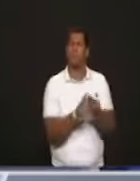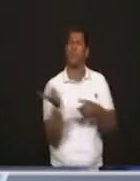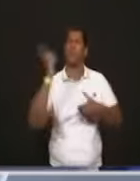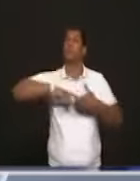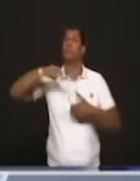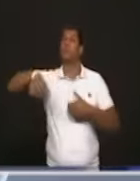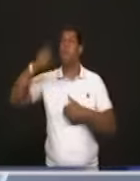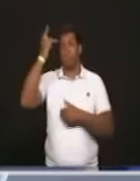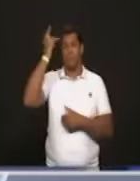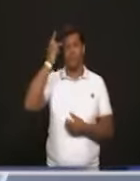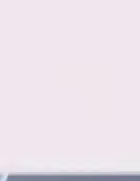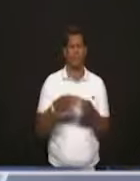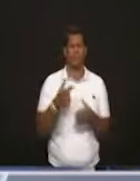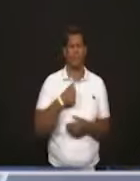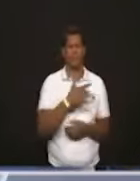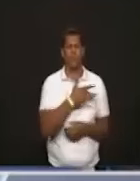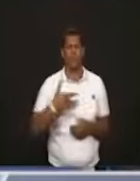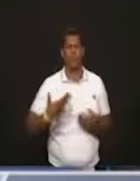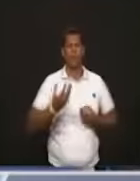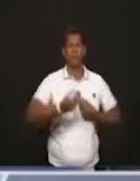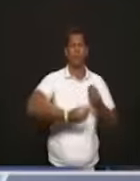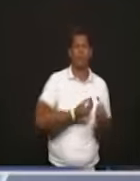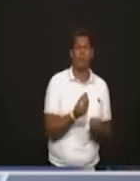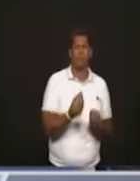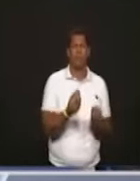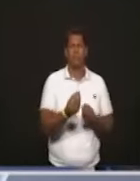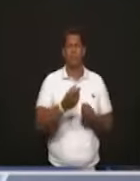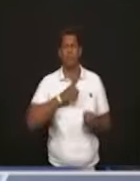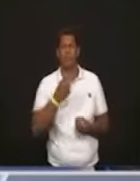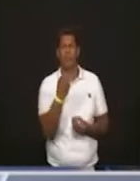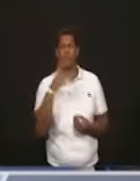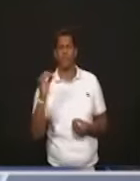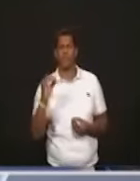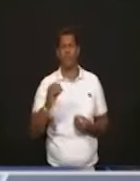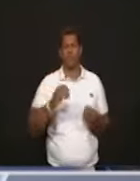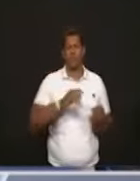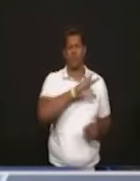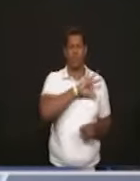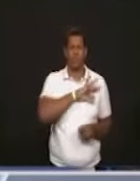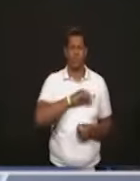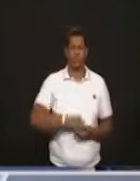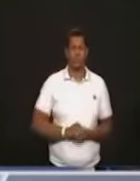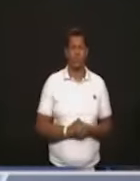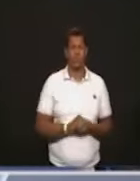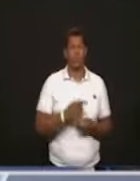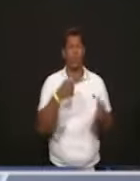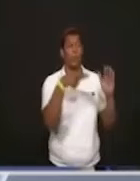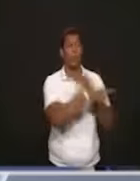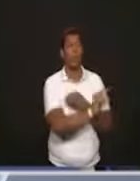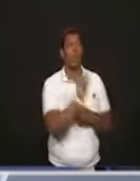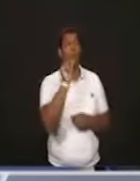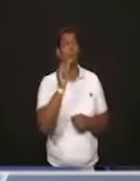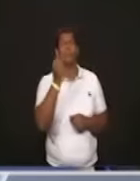argentino ele falou é seu cara chub pô mas assim eh é é um negócio